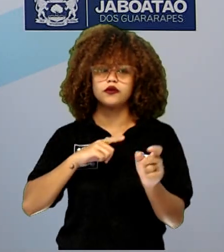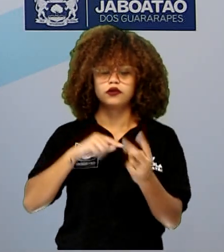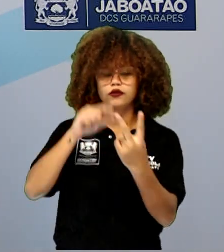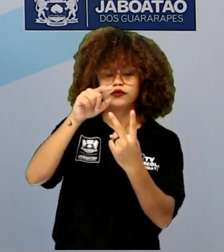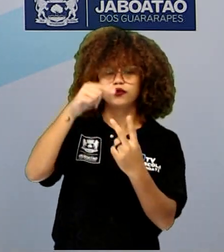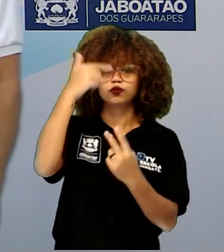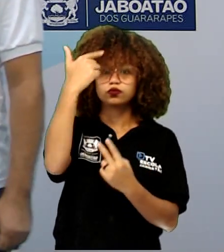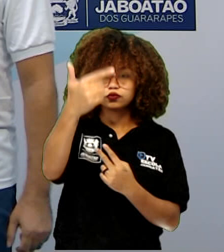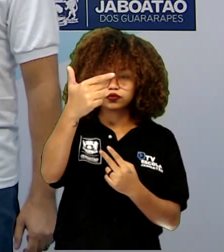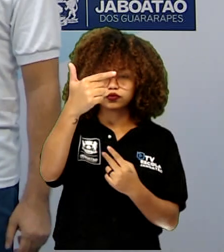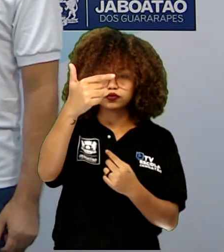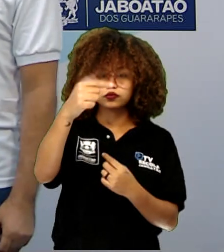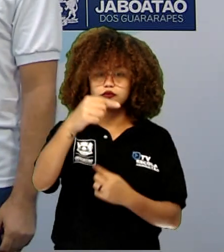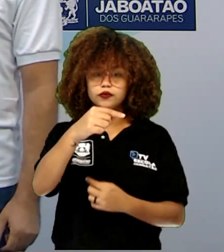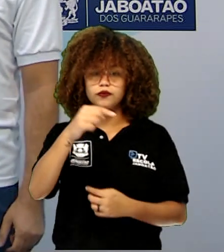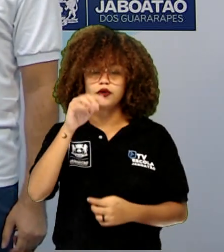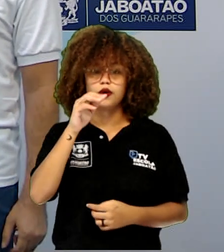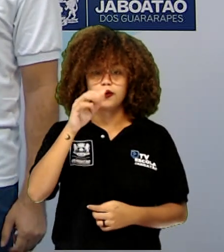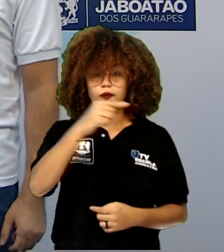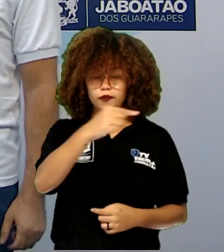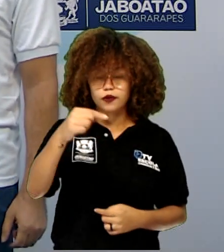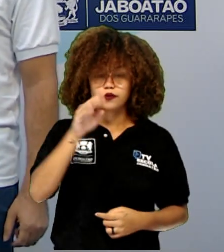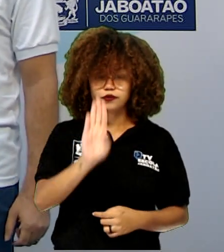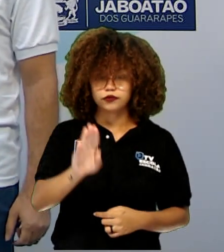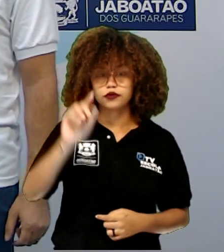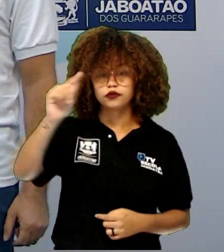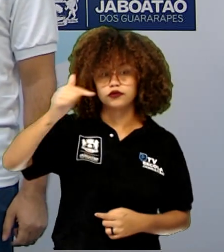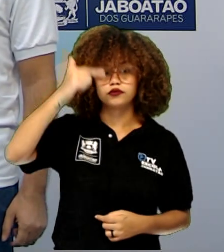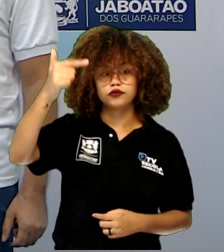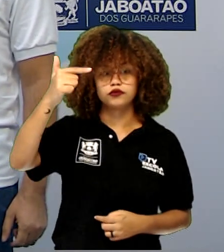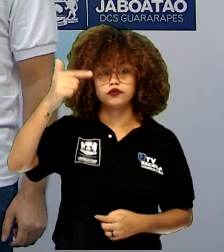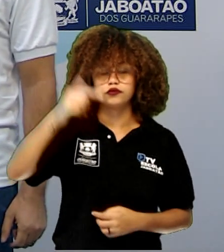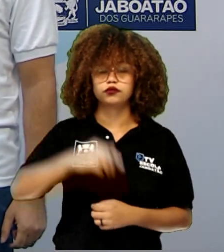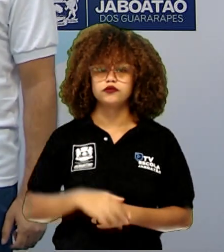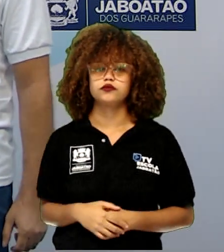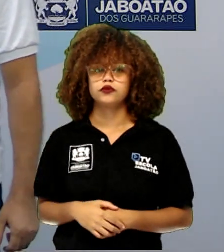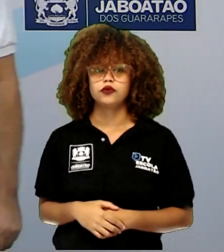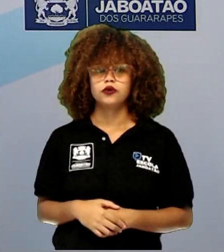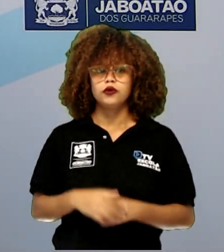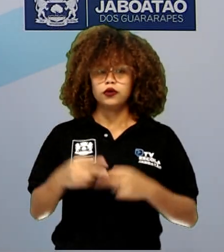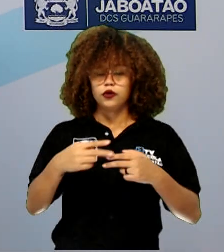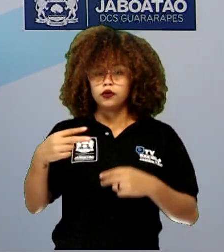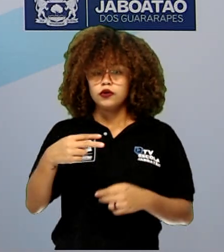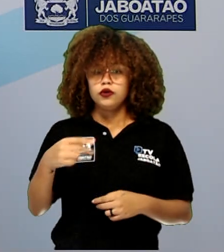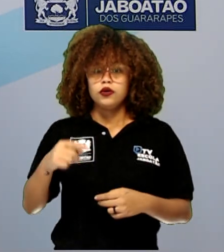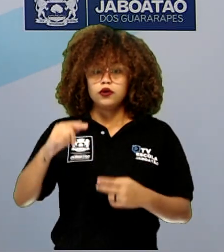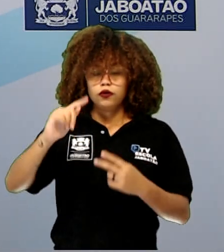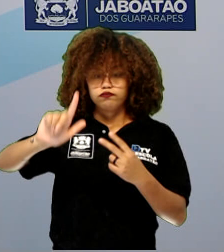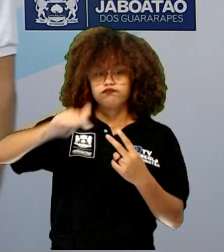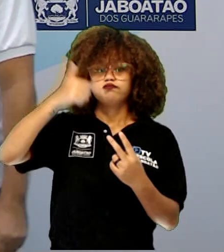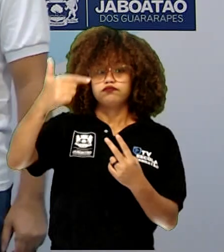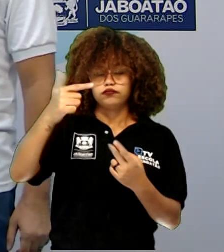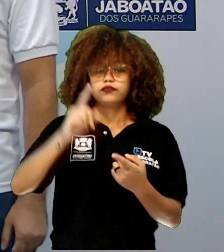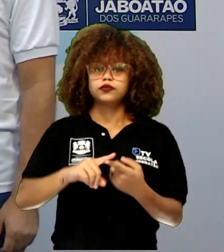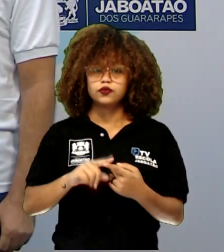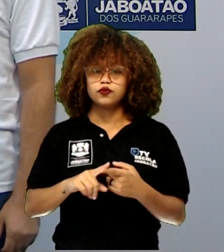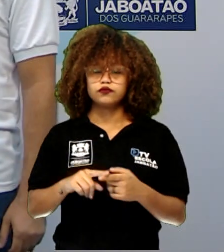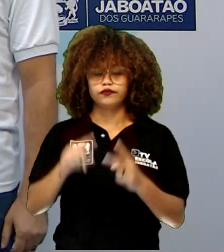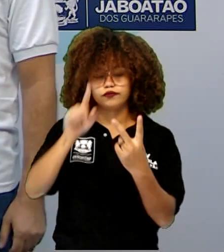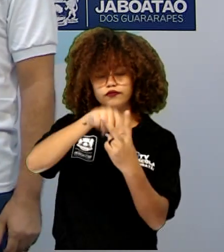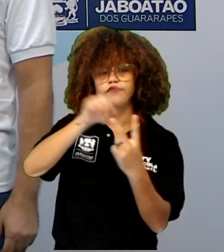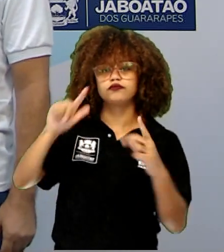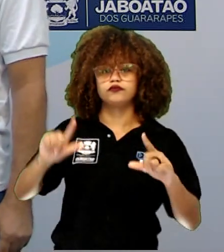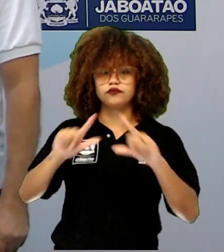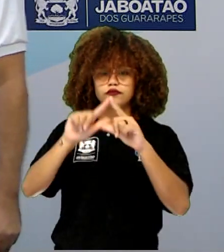menos B elevado a 2 menos o quadrado do segundo o que é raiz de Delta elevado a 2 e quando eu sempre